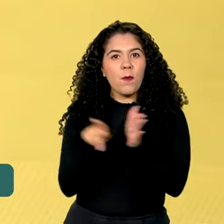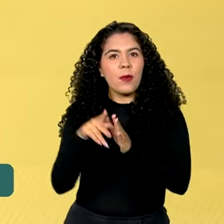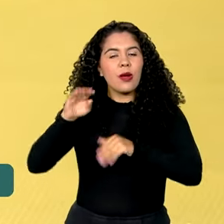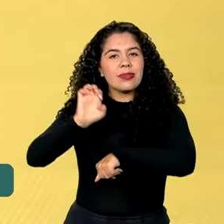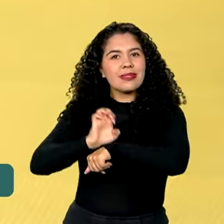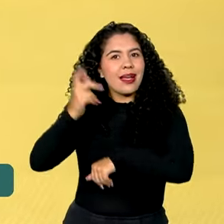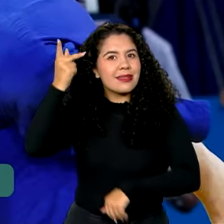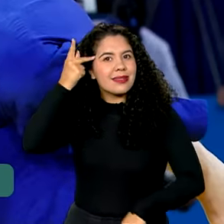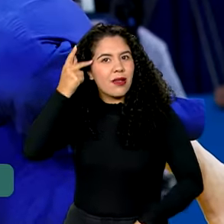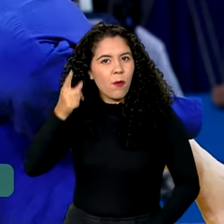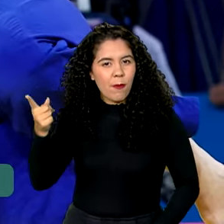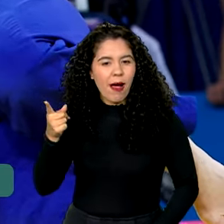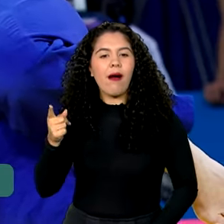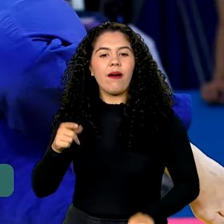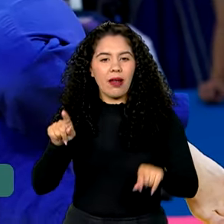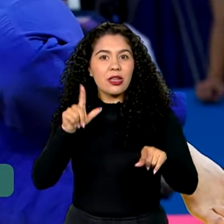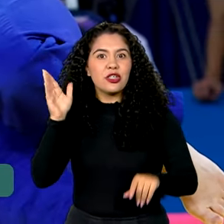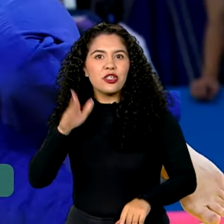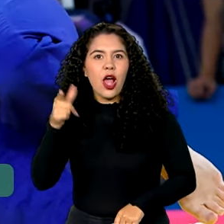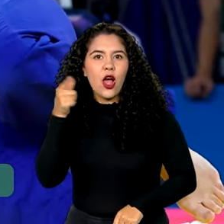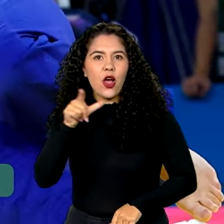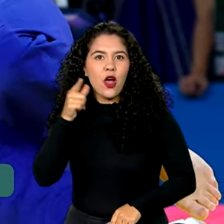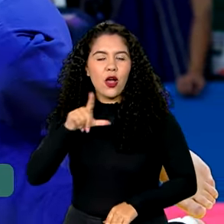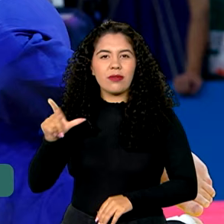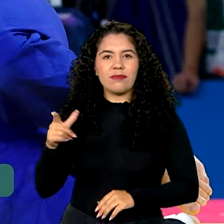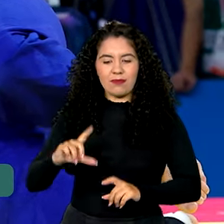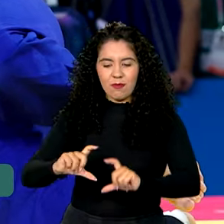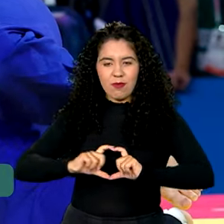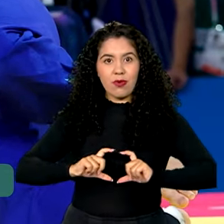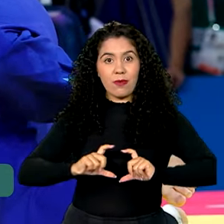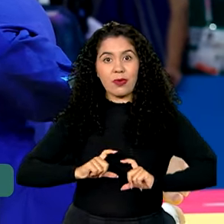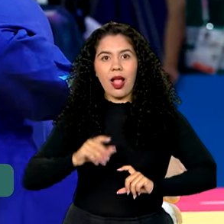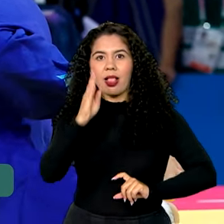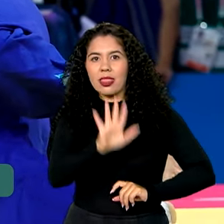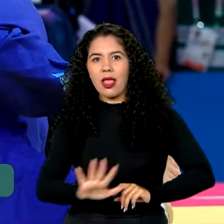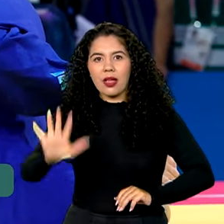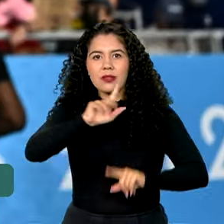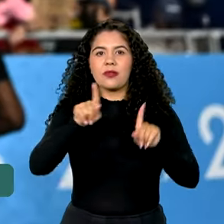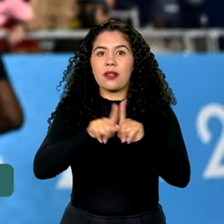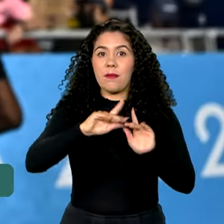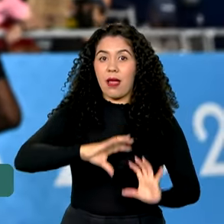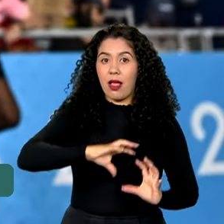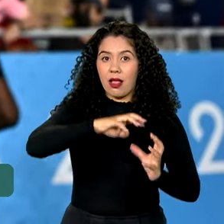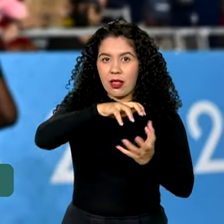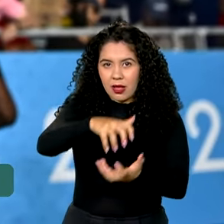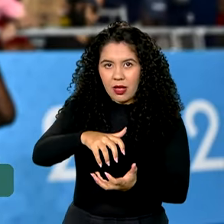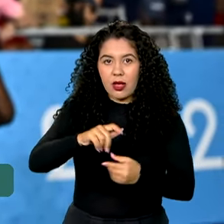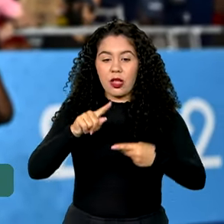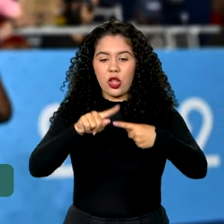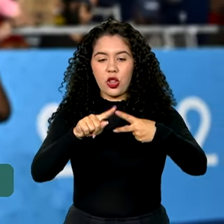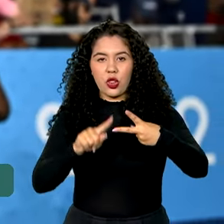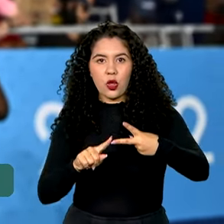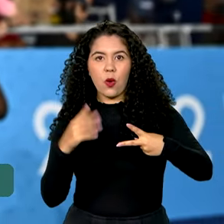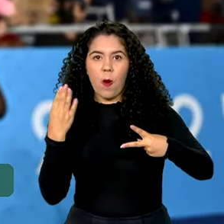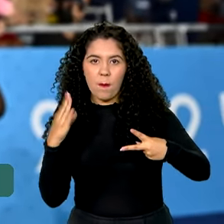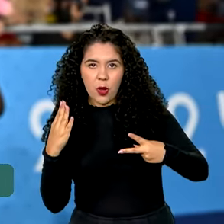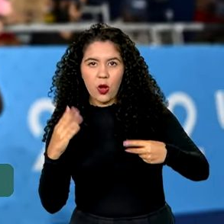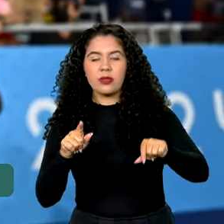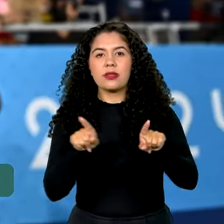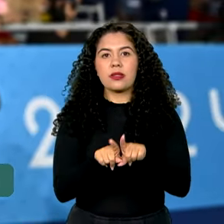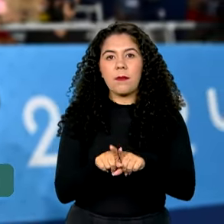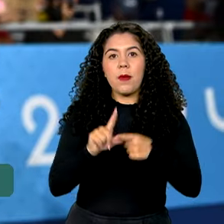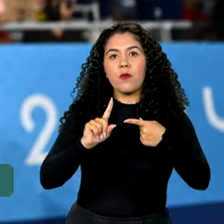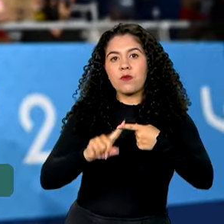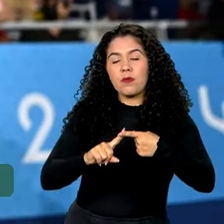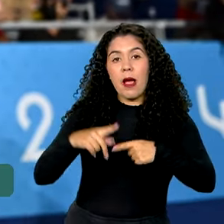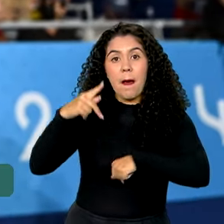apoiados pela estatal, já acumulava vários títulos nacionais e internacionais, incluindo 2 bronzes e 1 prata no Mundial